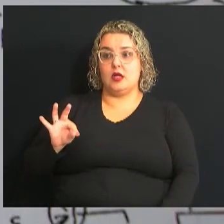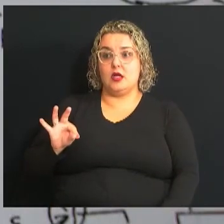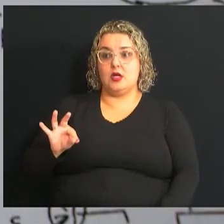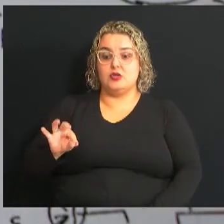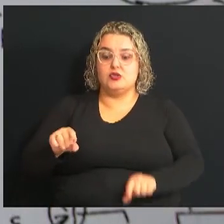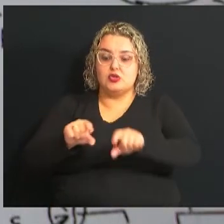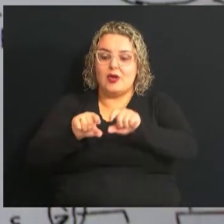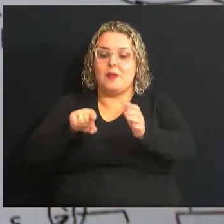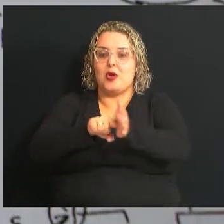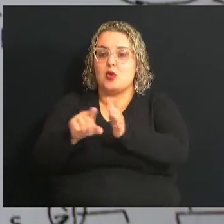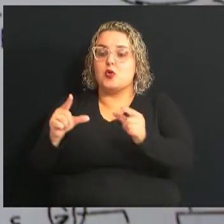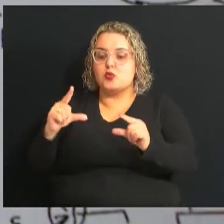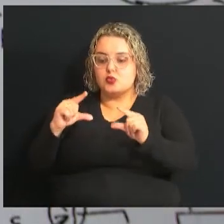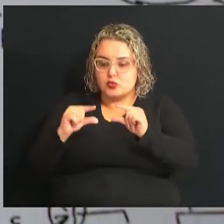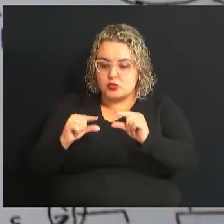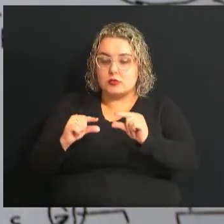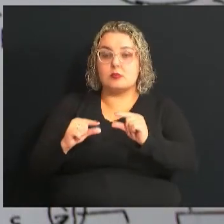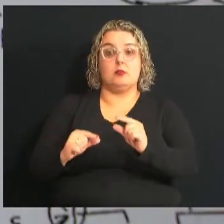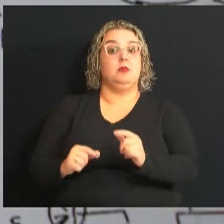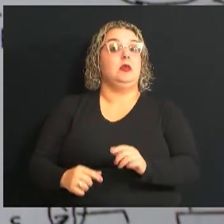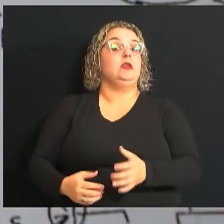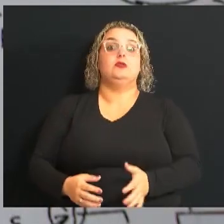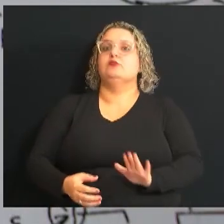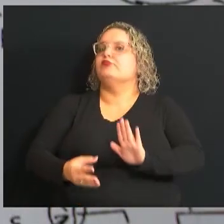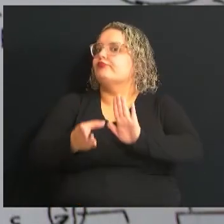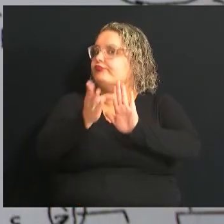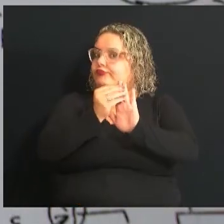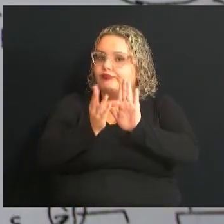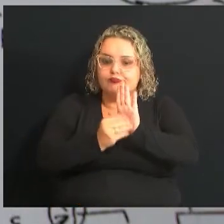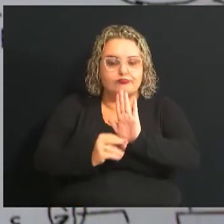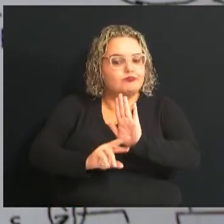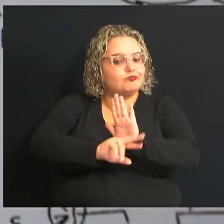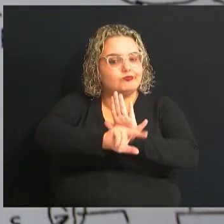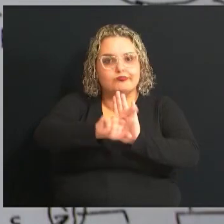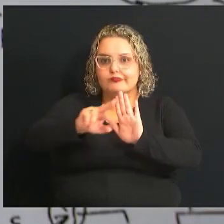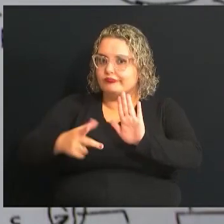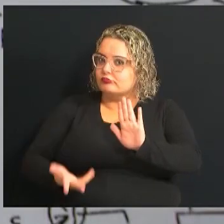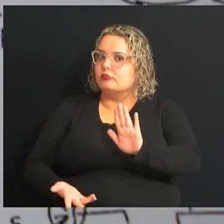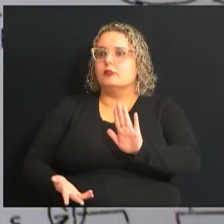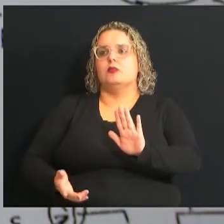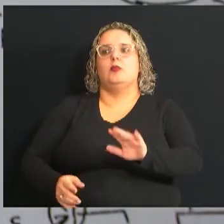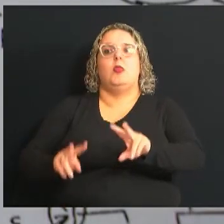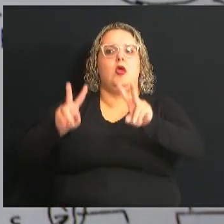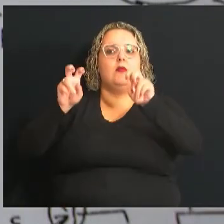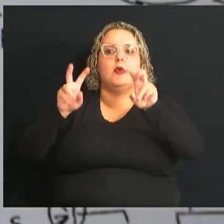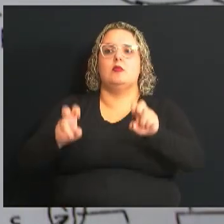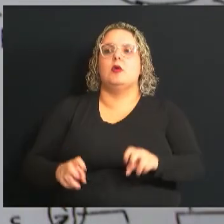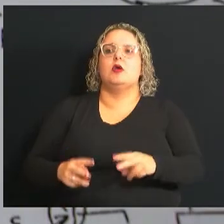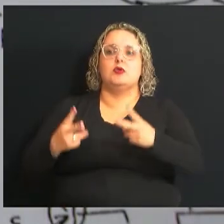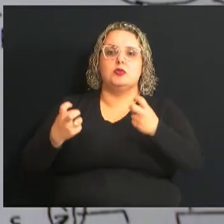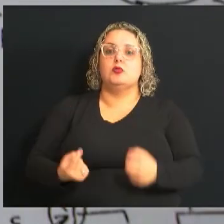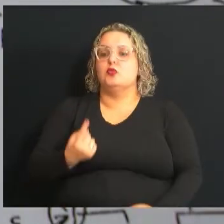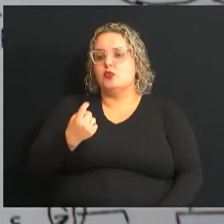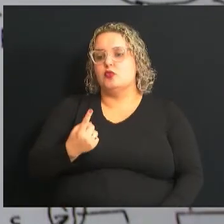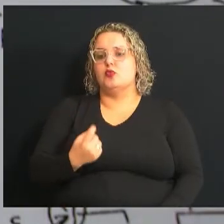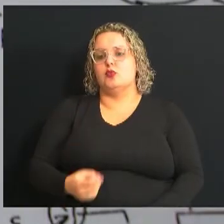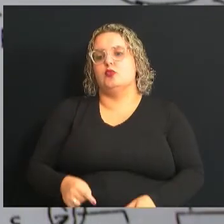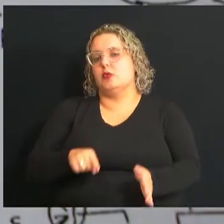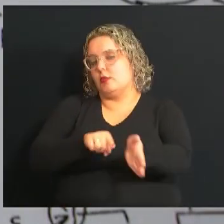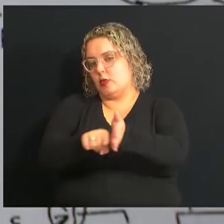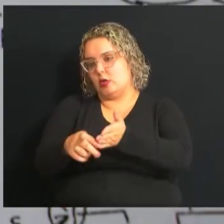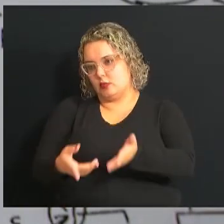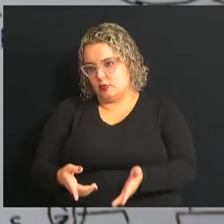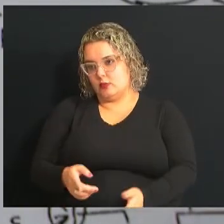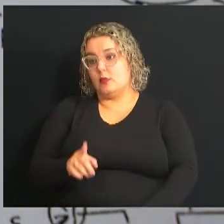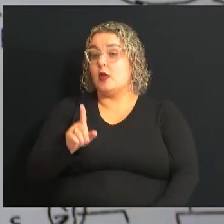mas bem conteudistas, com vários temas, vários assuntos numa mesma questão. Então, isso que o